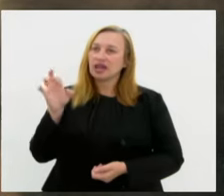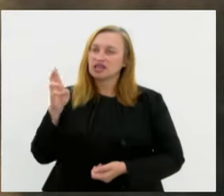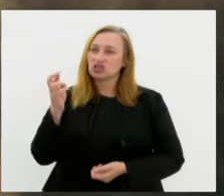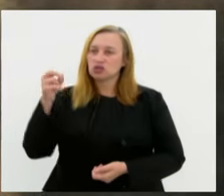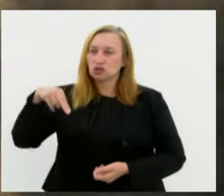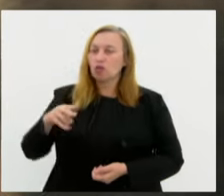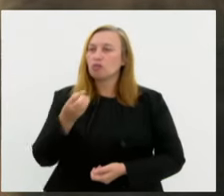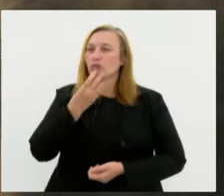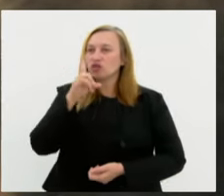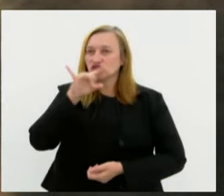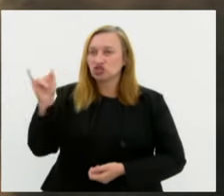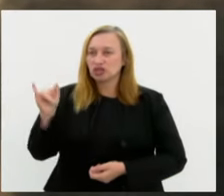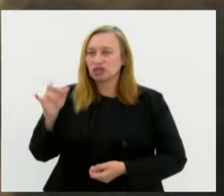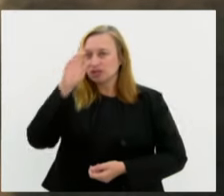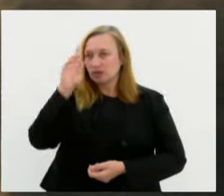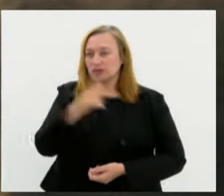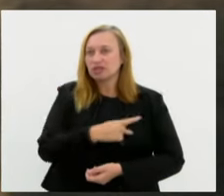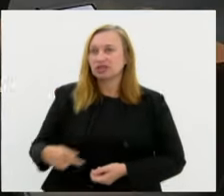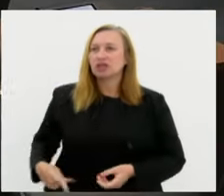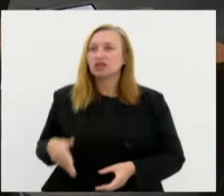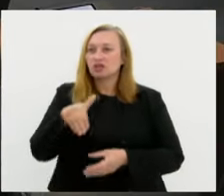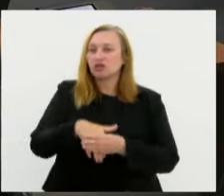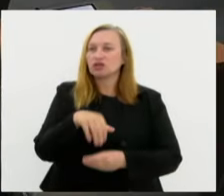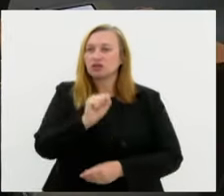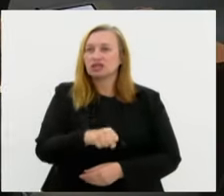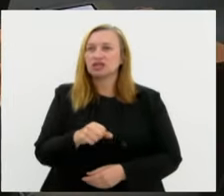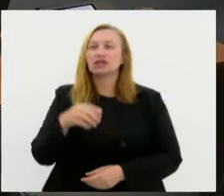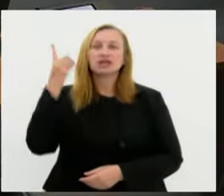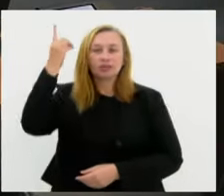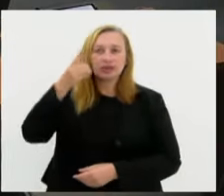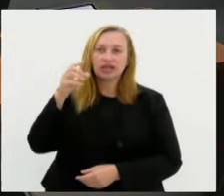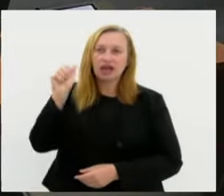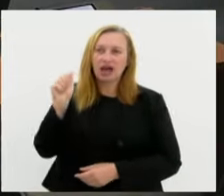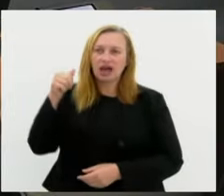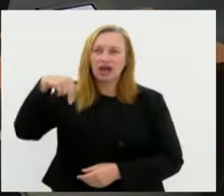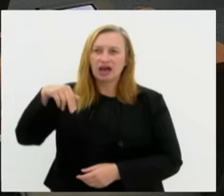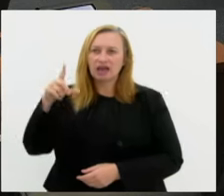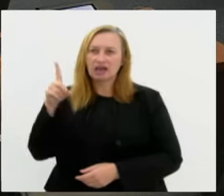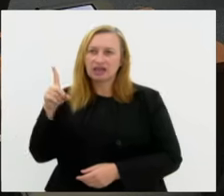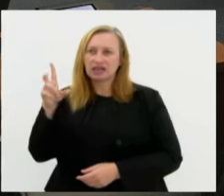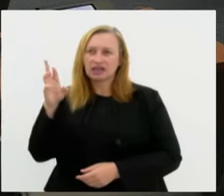presidente, bom dia. Meu voto é sim. Deputado André Correia.